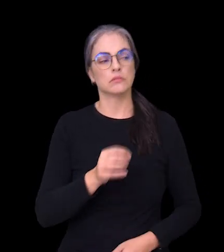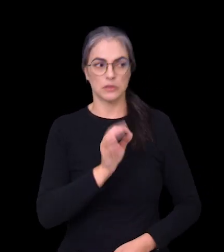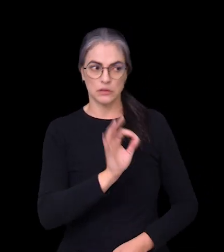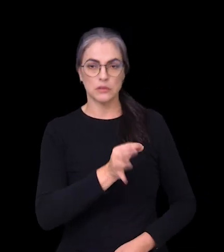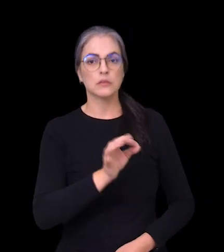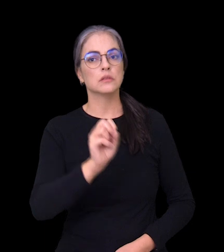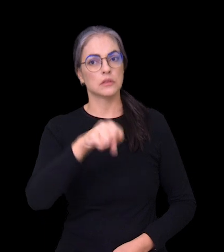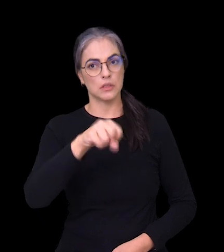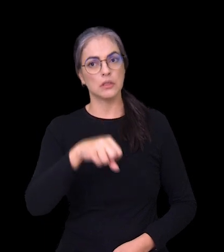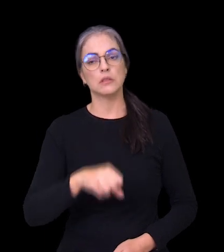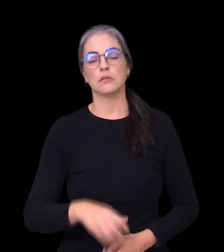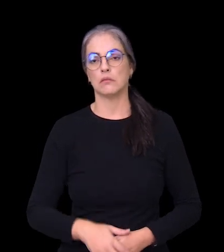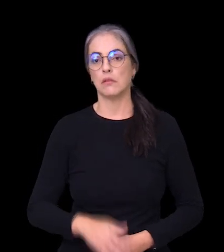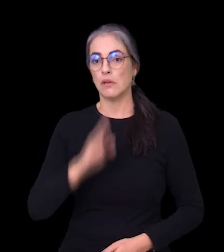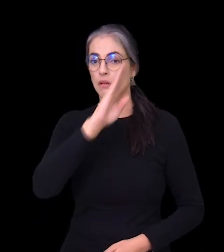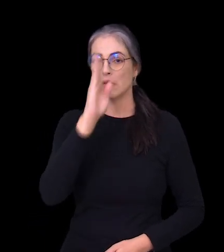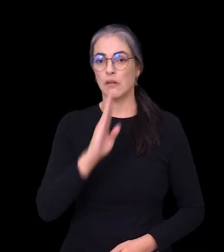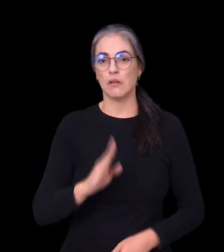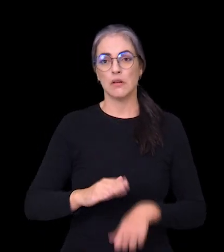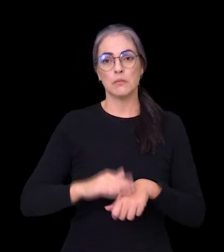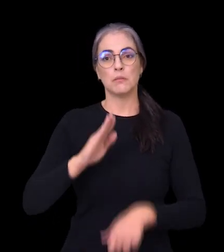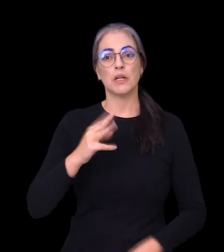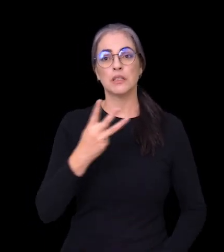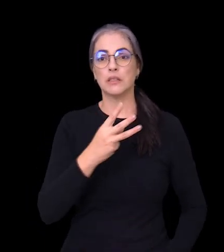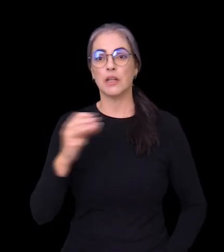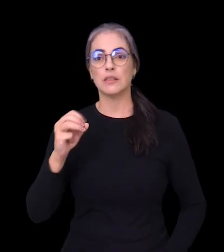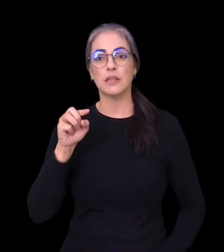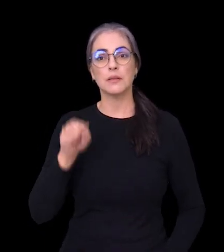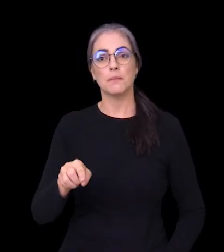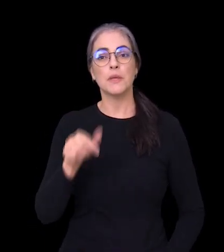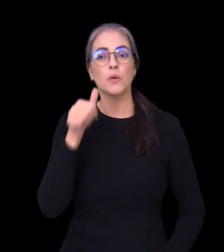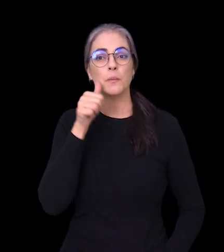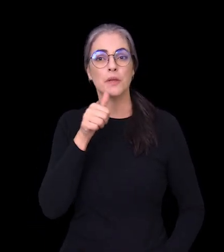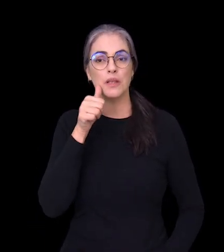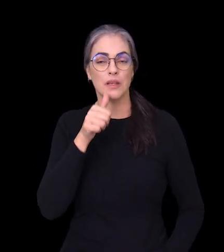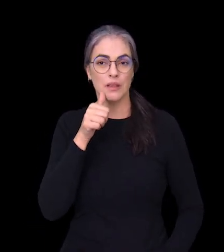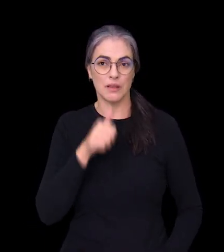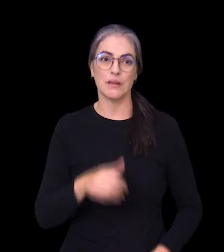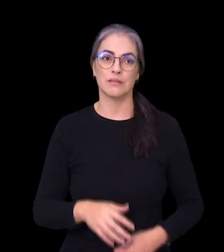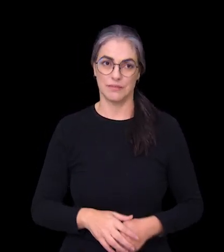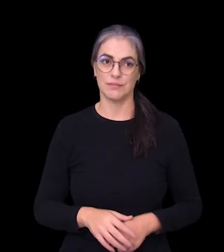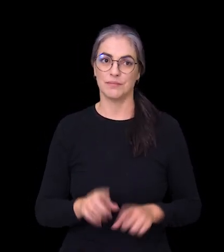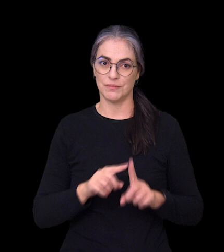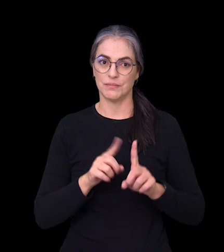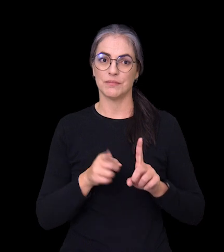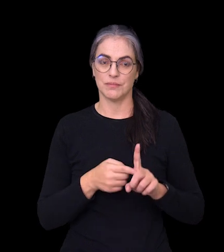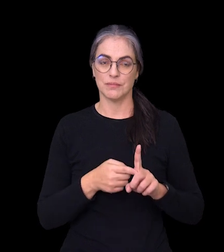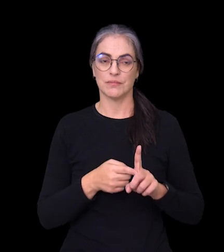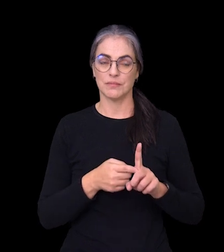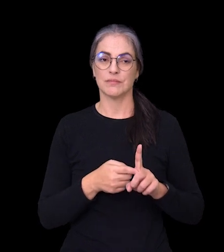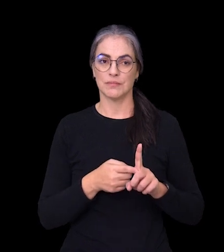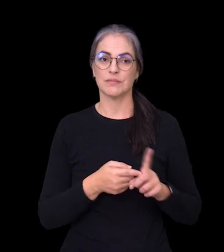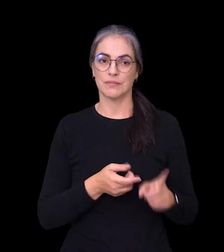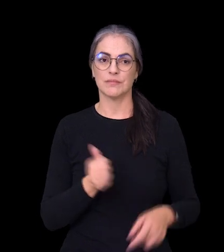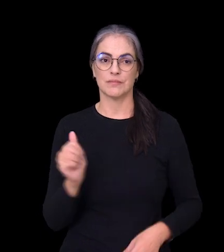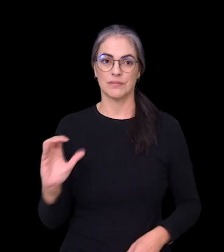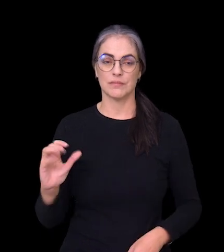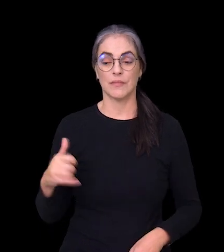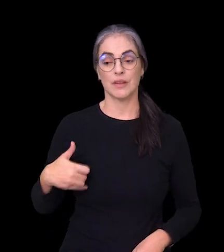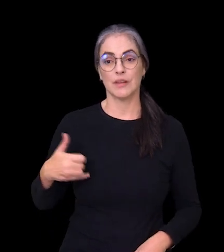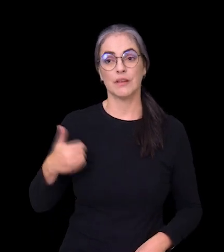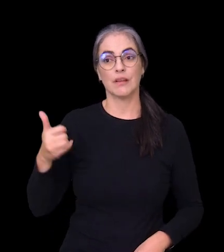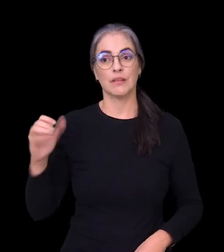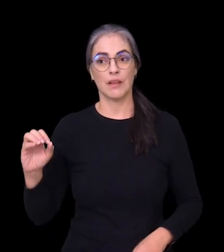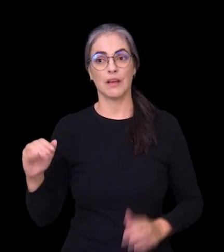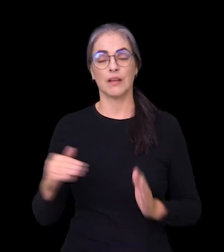justamente, né, no Brasil, são mais de 300 mil meninas que se tornam grávidas no ano, né, na adolescência. E de 10 a 14 são